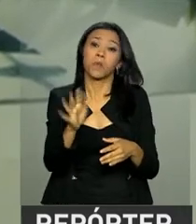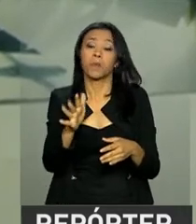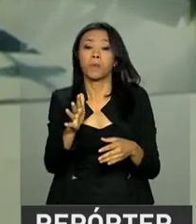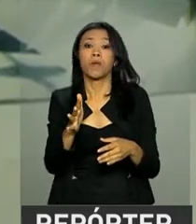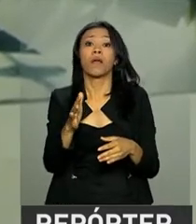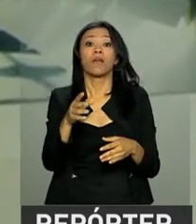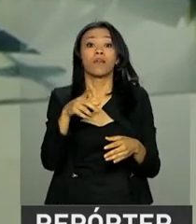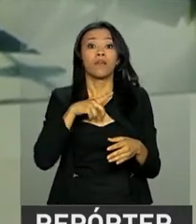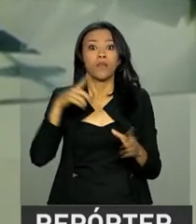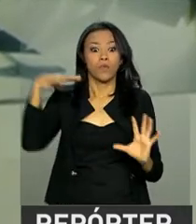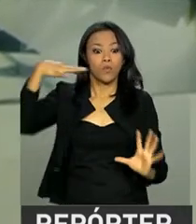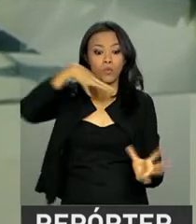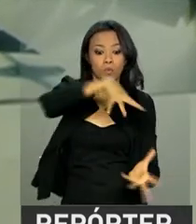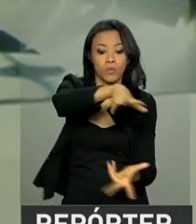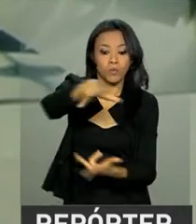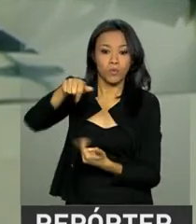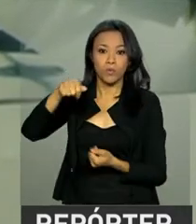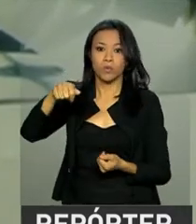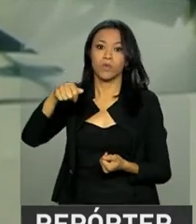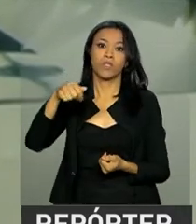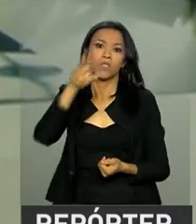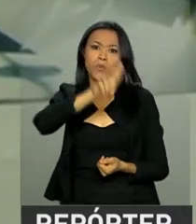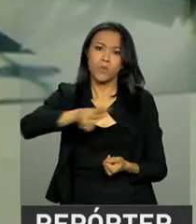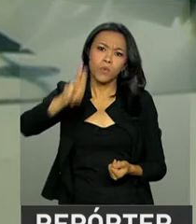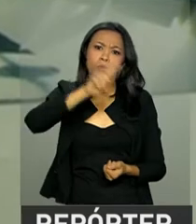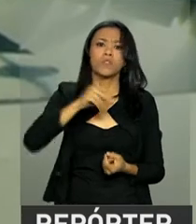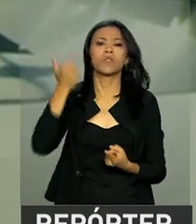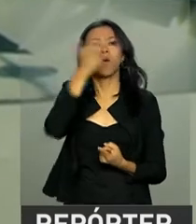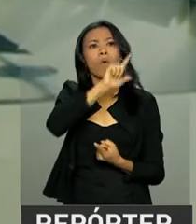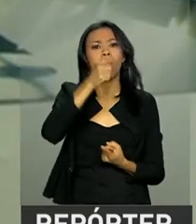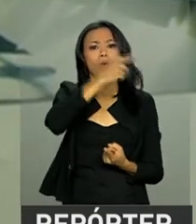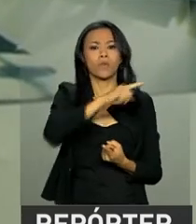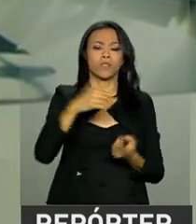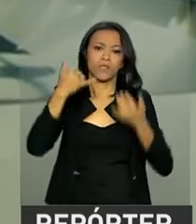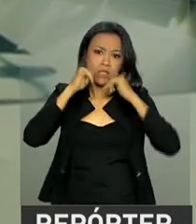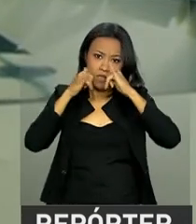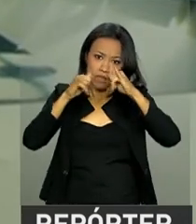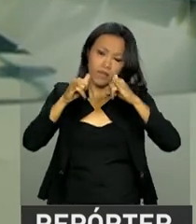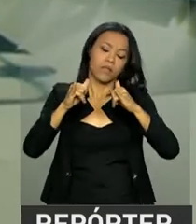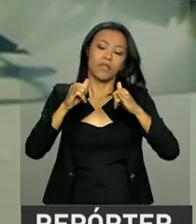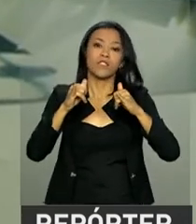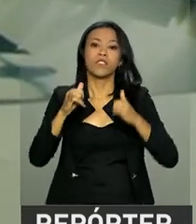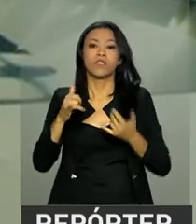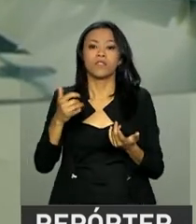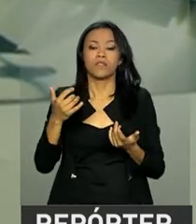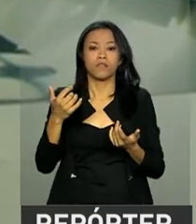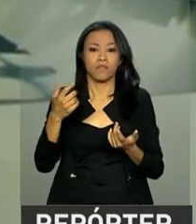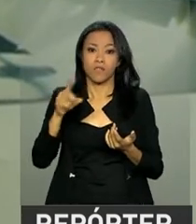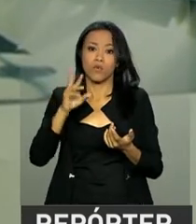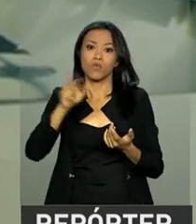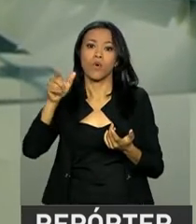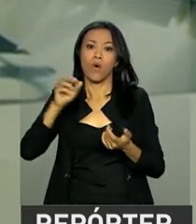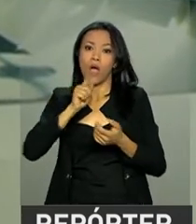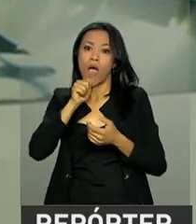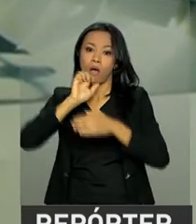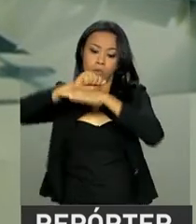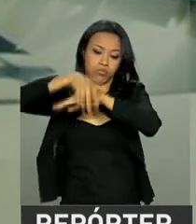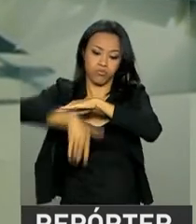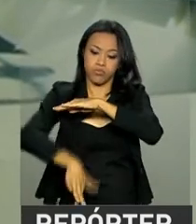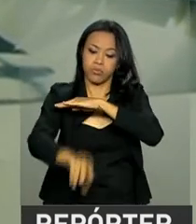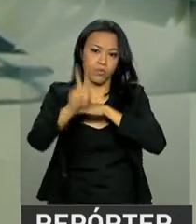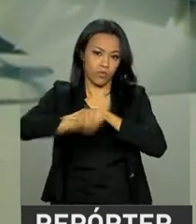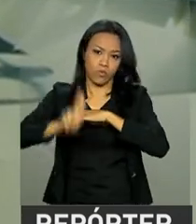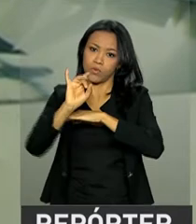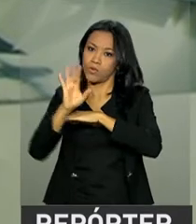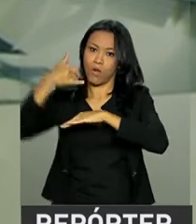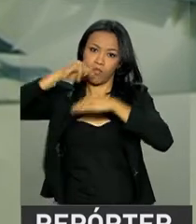global de, digamos assim, de uso de energias alternativas, de energias renováveis, né, economia de baixo carbono,